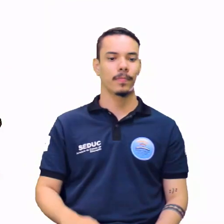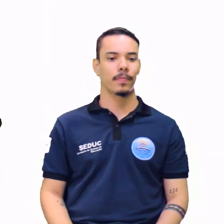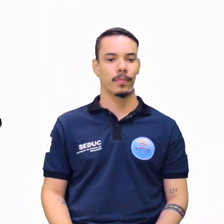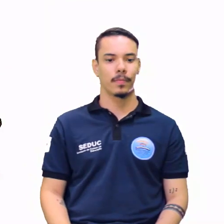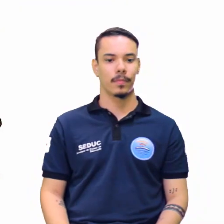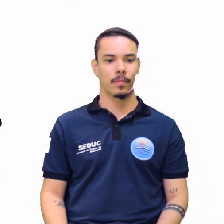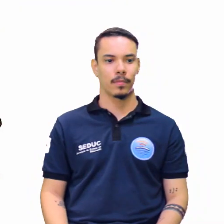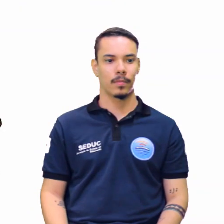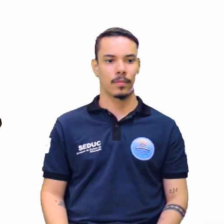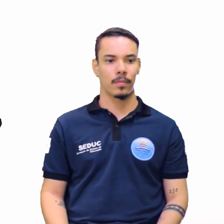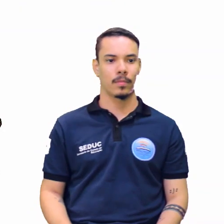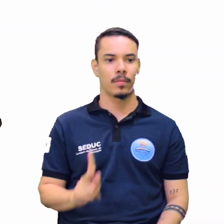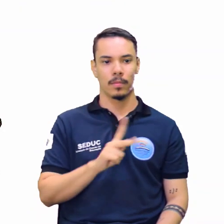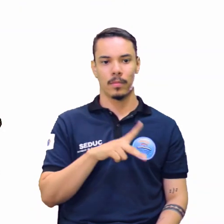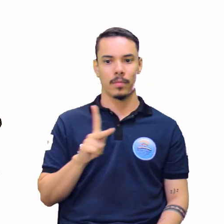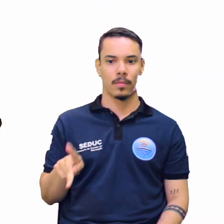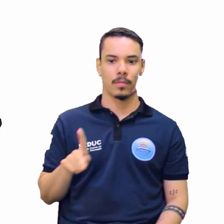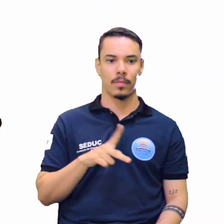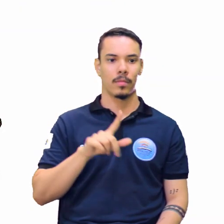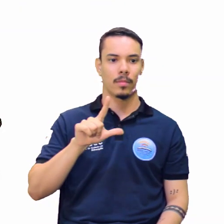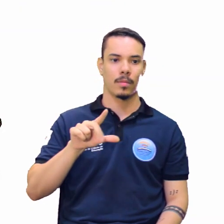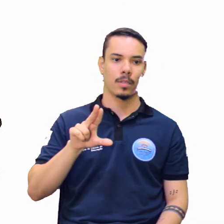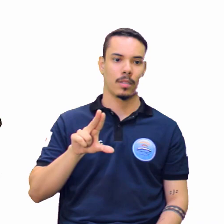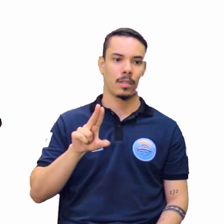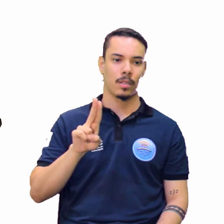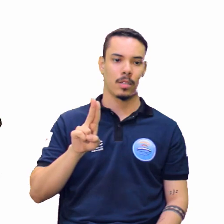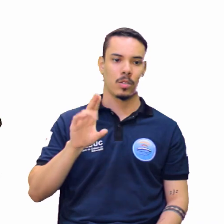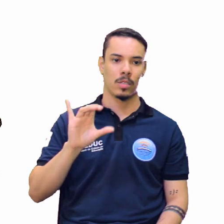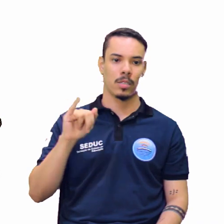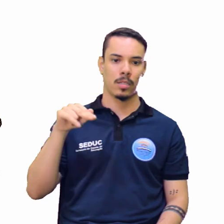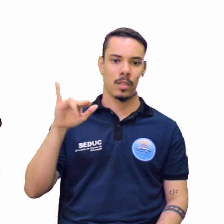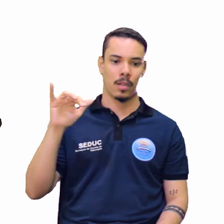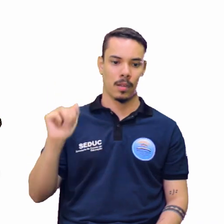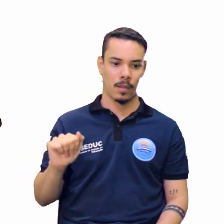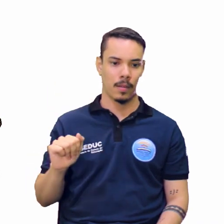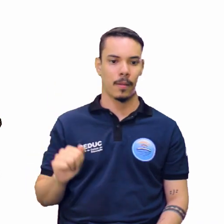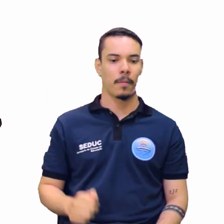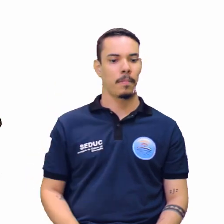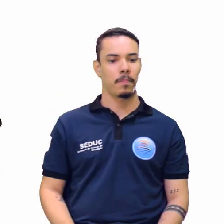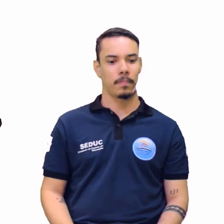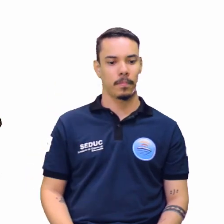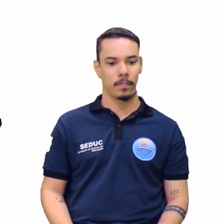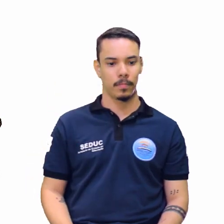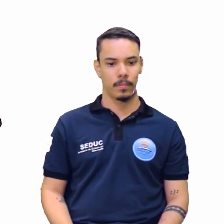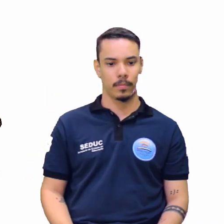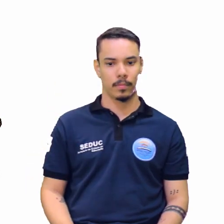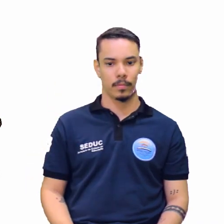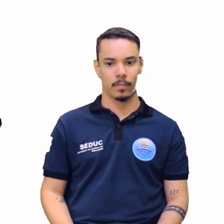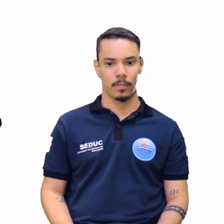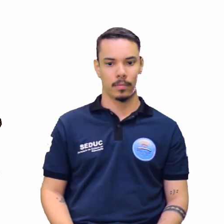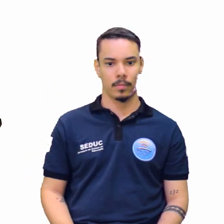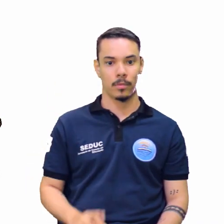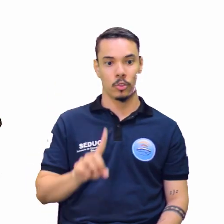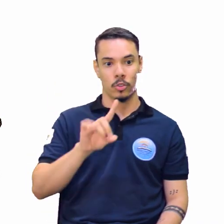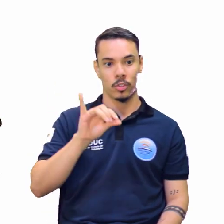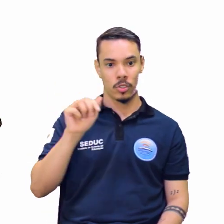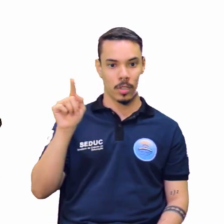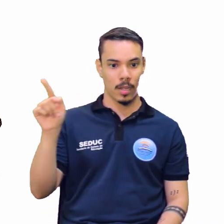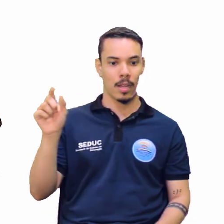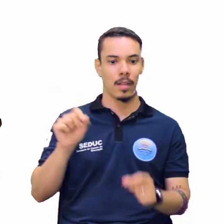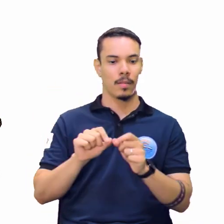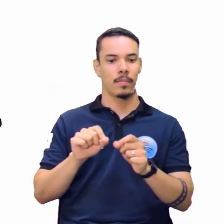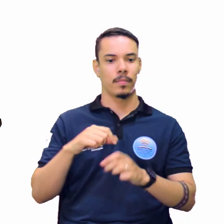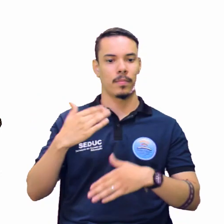é da professora Lucineia no dia que ela